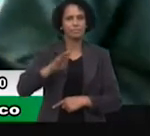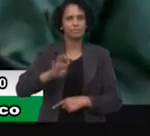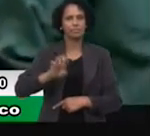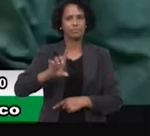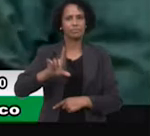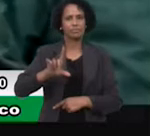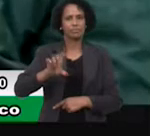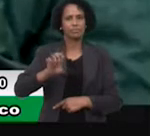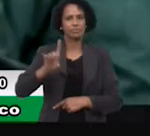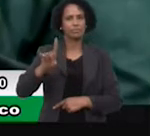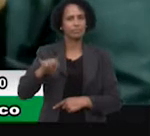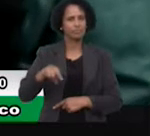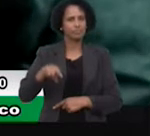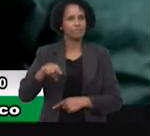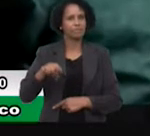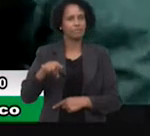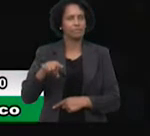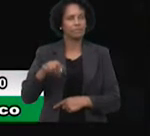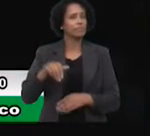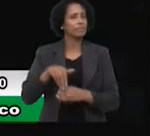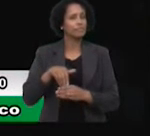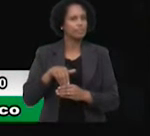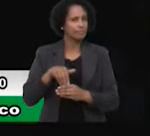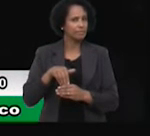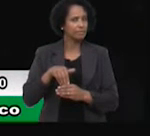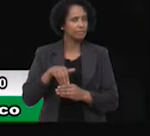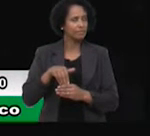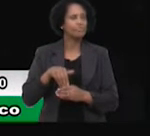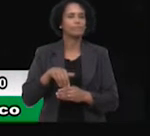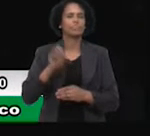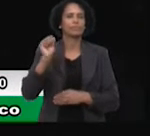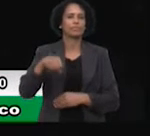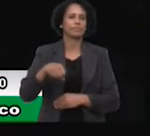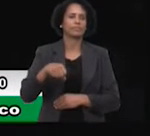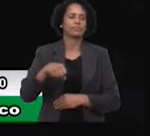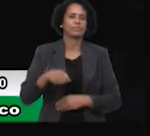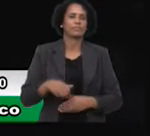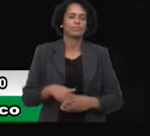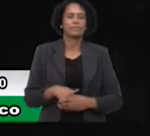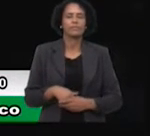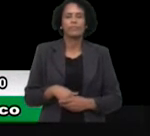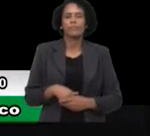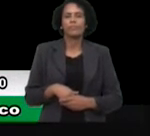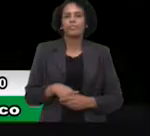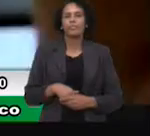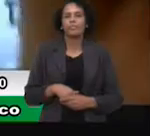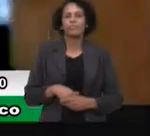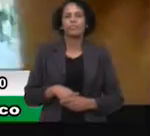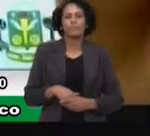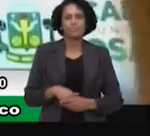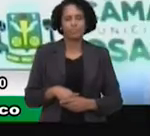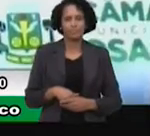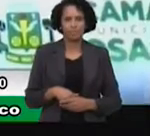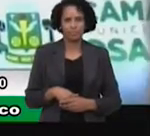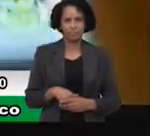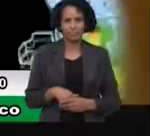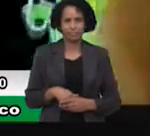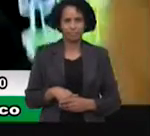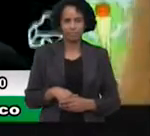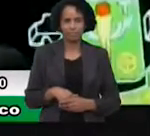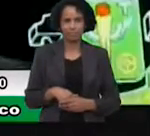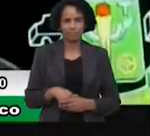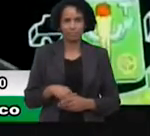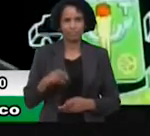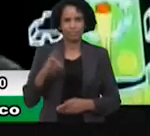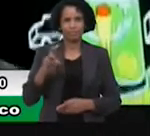Voto, Vossa Excelência? Voto sim, Ricardo. Registrado o voto sim do nobre vereador Pelé da Cândida. Nobre vereador Ralf,